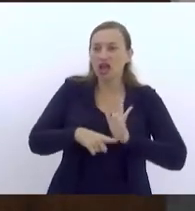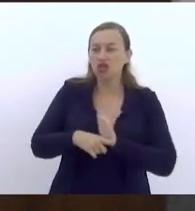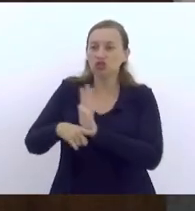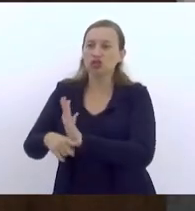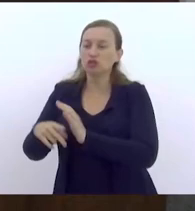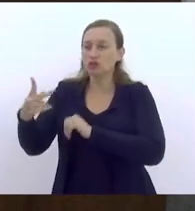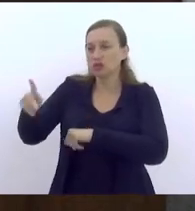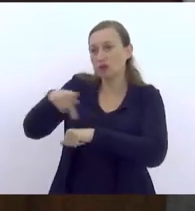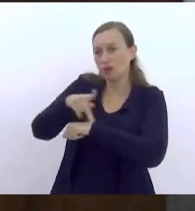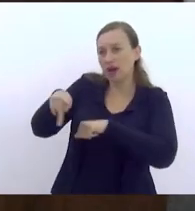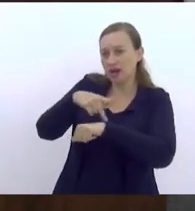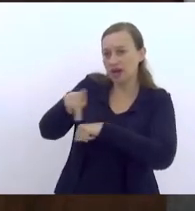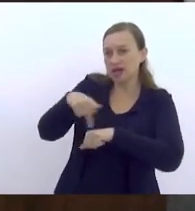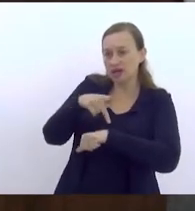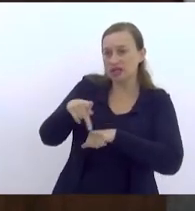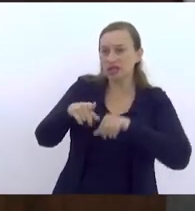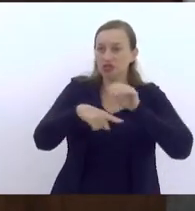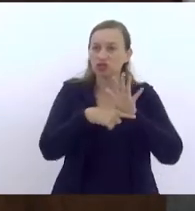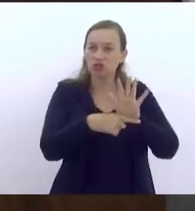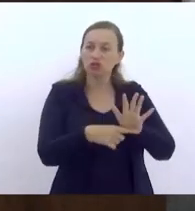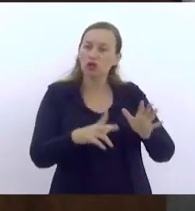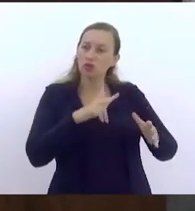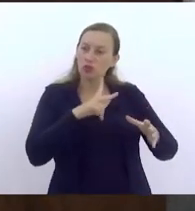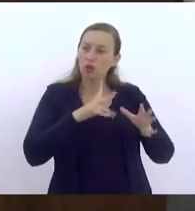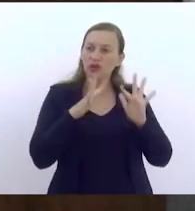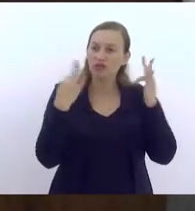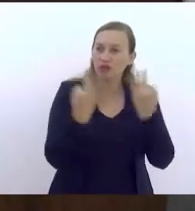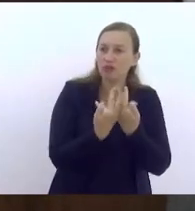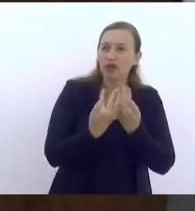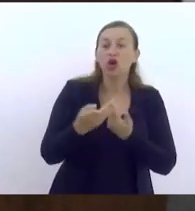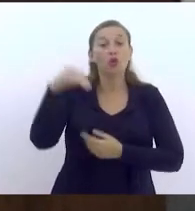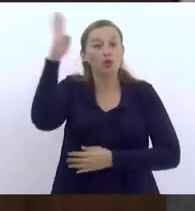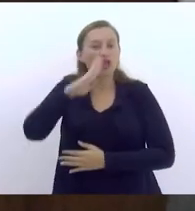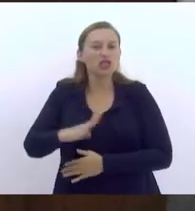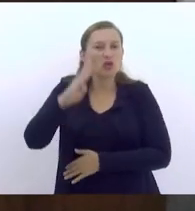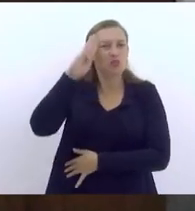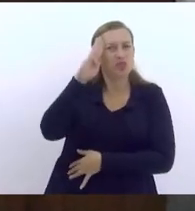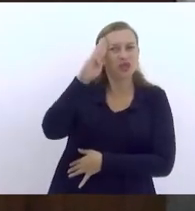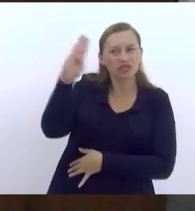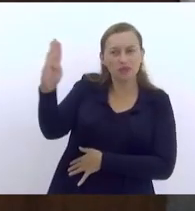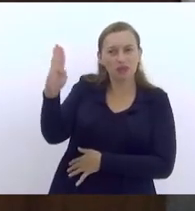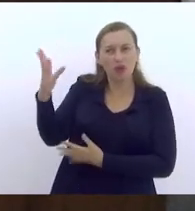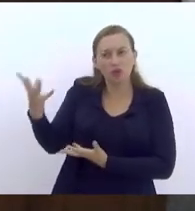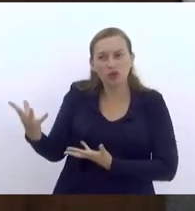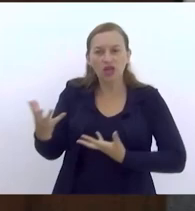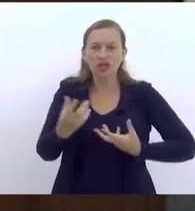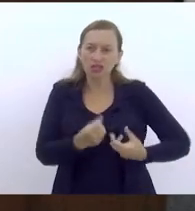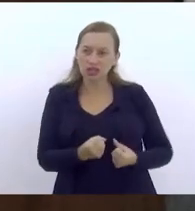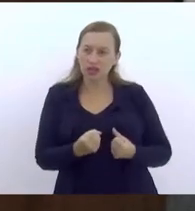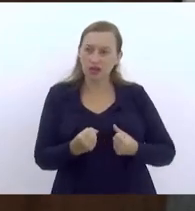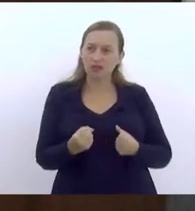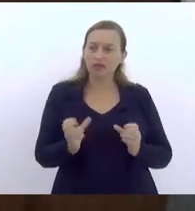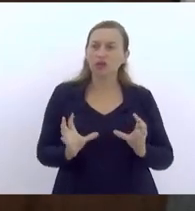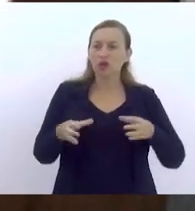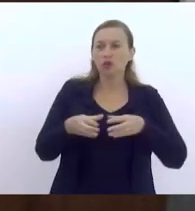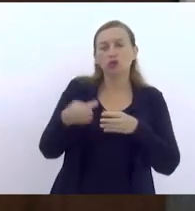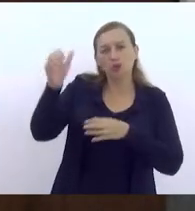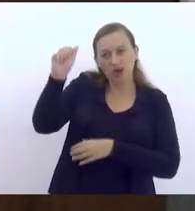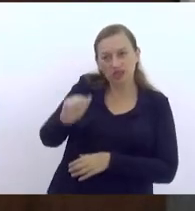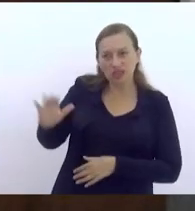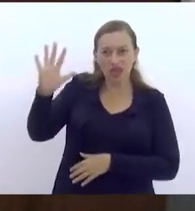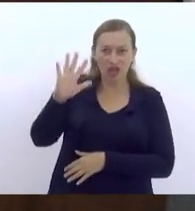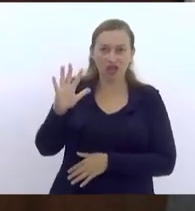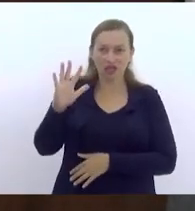comunidade, também deva ser referenciada. O Brasil é um dos principais receptores das comunidades asiáticas. A